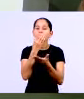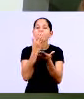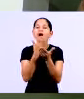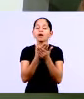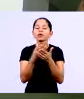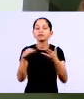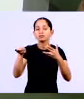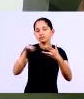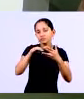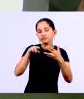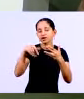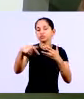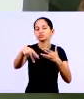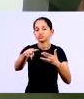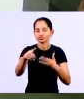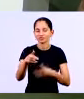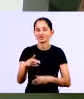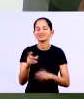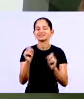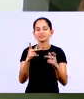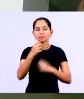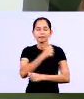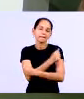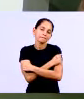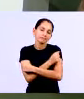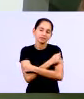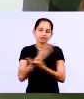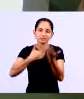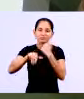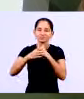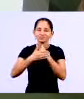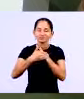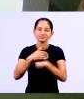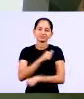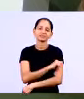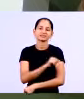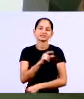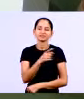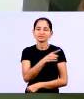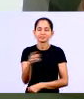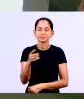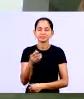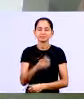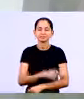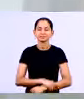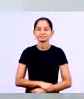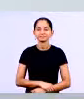e vocês terão daqui a pouco um bom intervalo. Um abraço bem grande a todos. Um abraço e até a próxima semana.